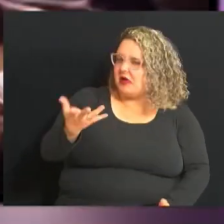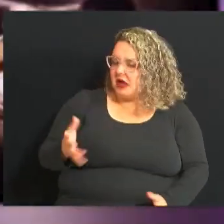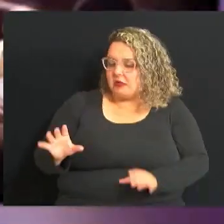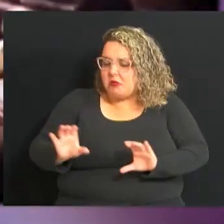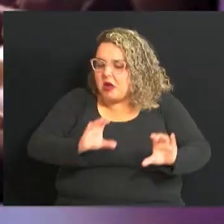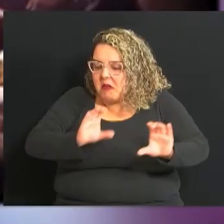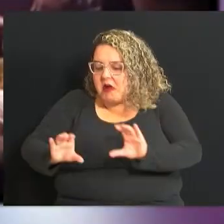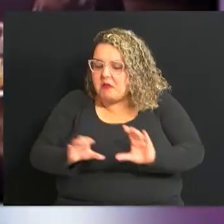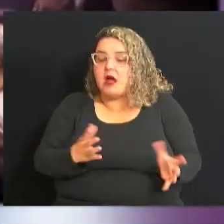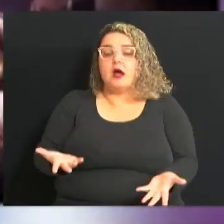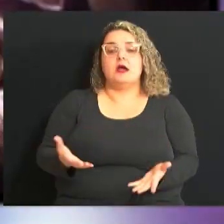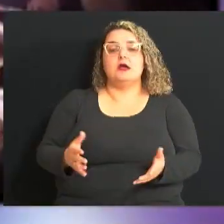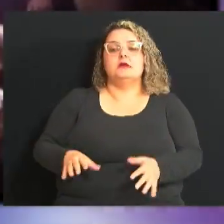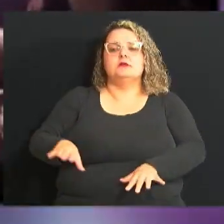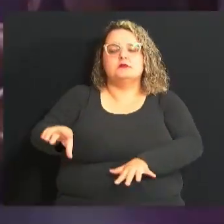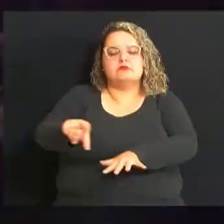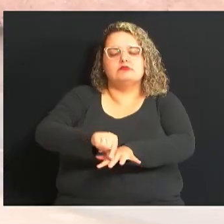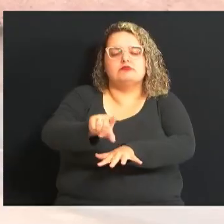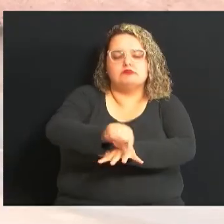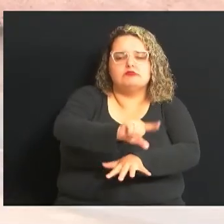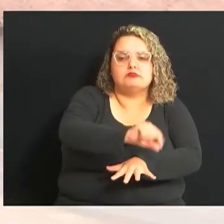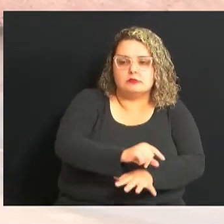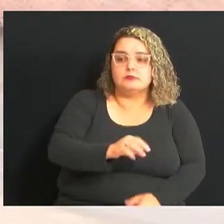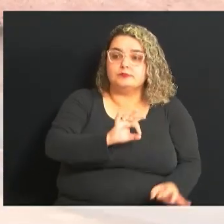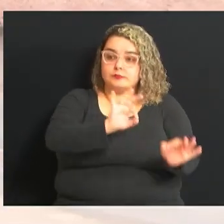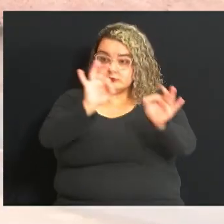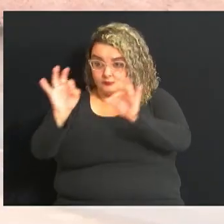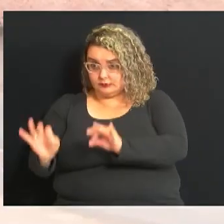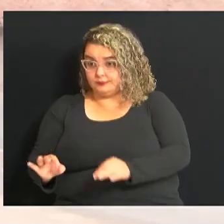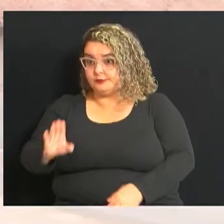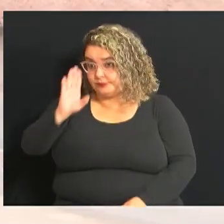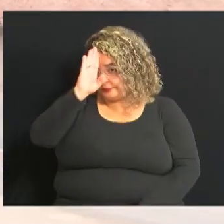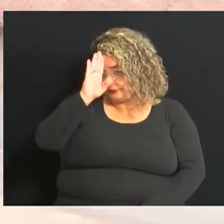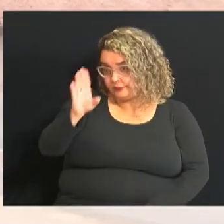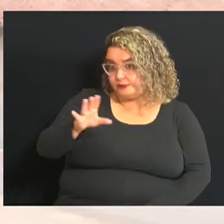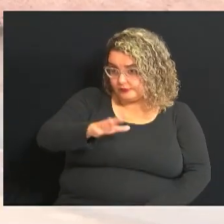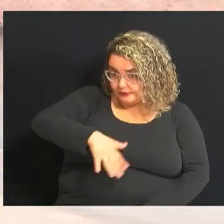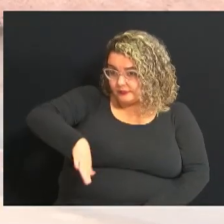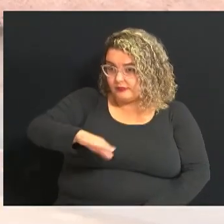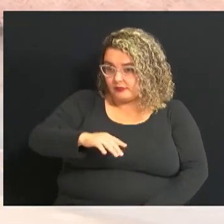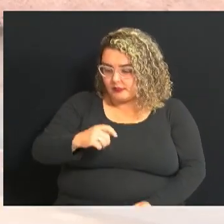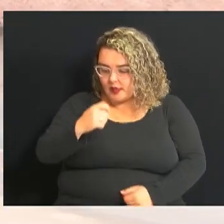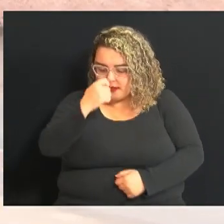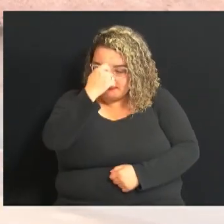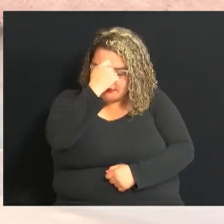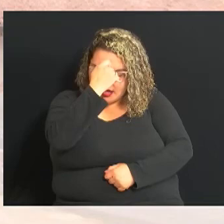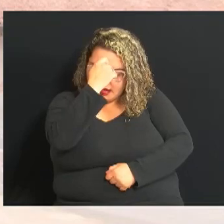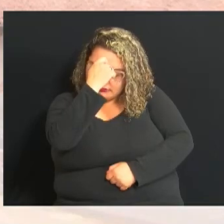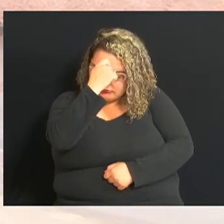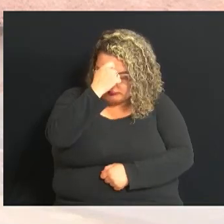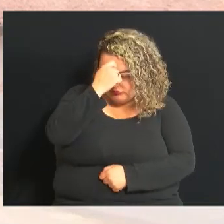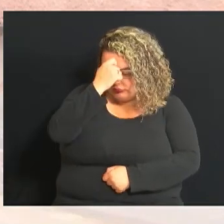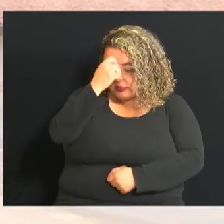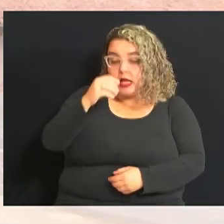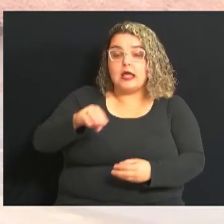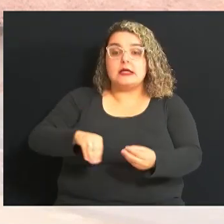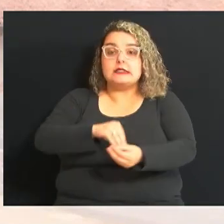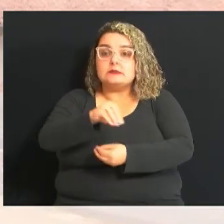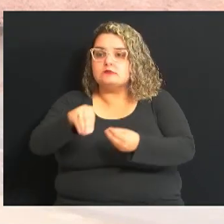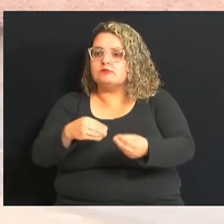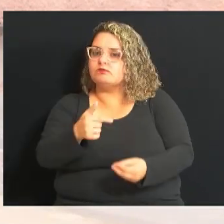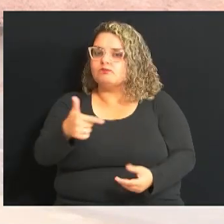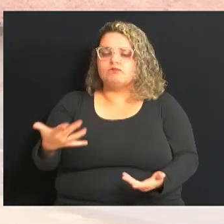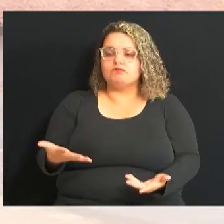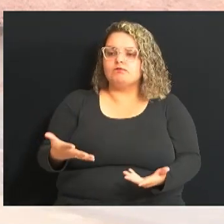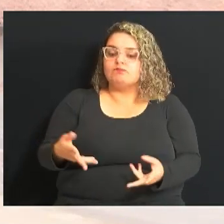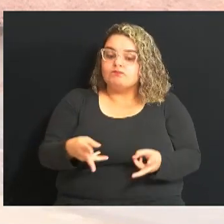esses segmentos que a gente acompanha bastante, principalmente no segmento do sertanejo, que essa mistura, se você não tem essa mistura, não tem essa